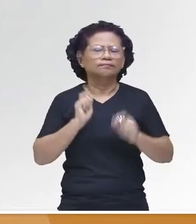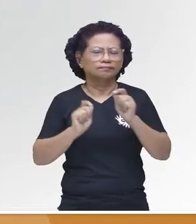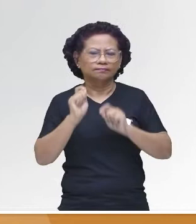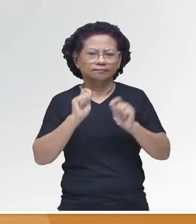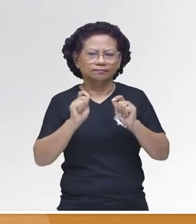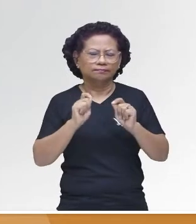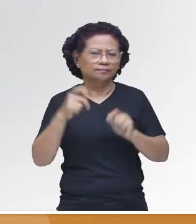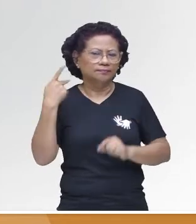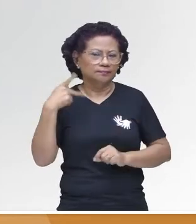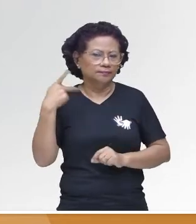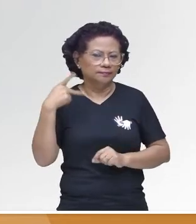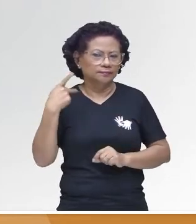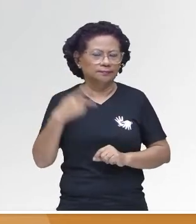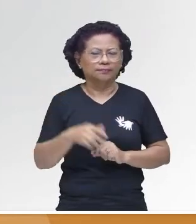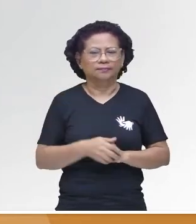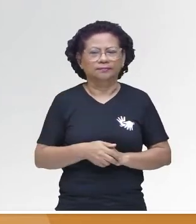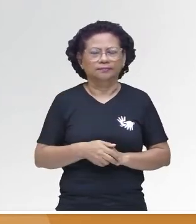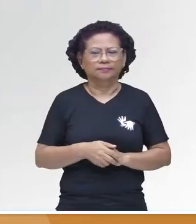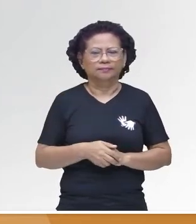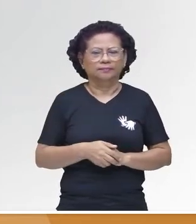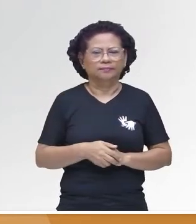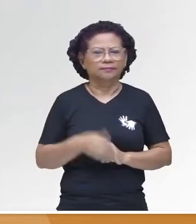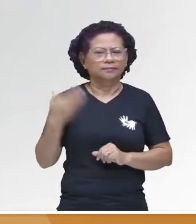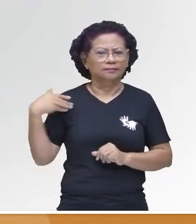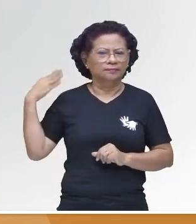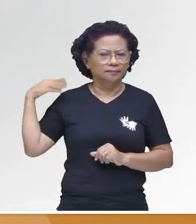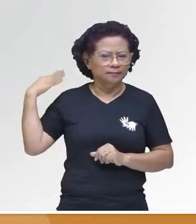é política, no âmbito mais